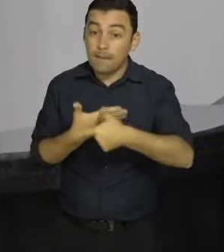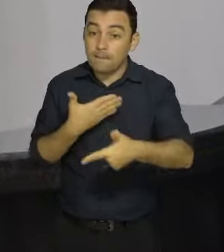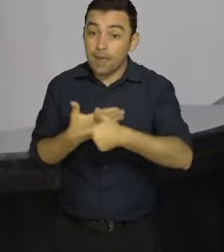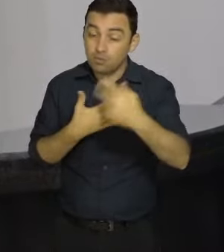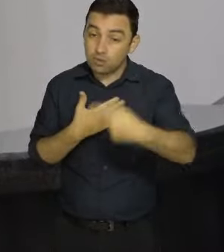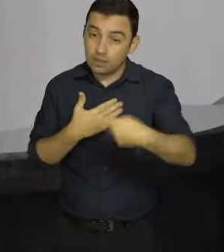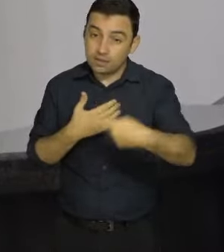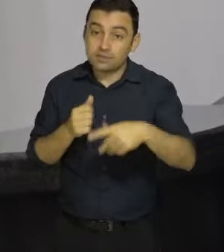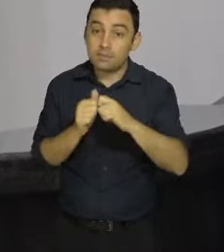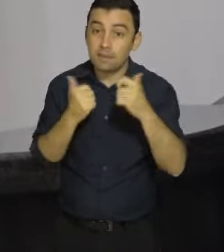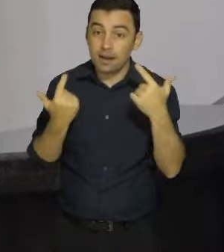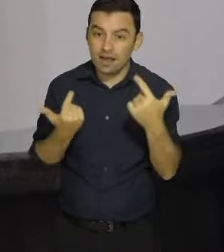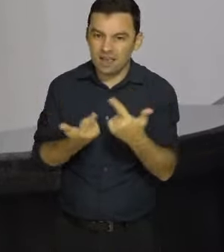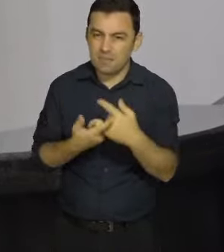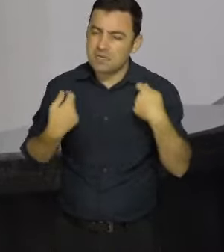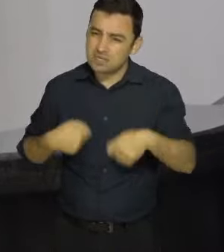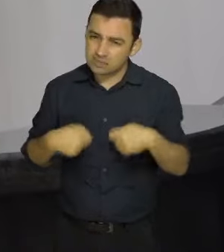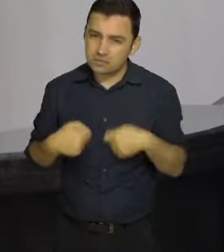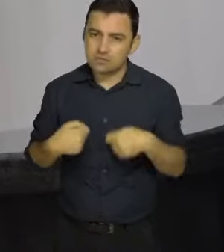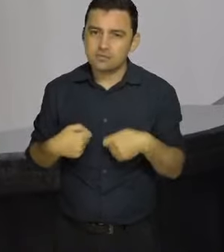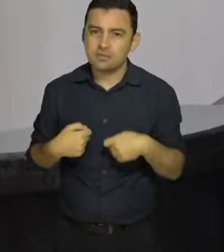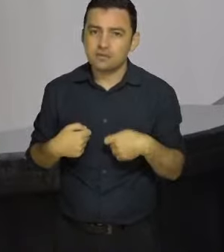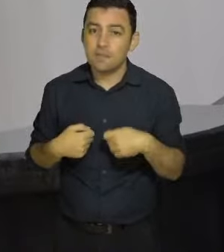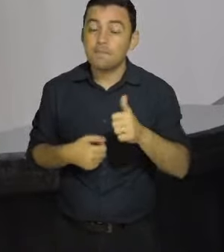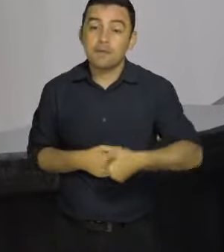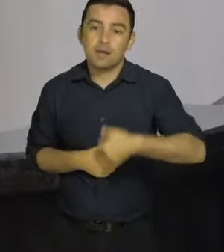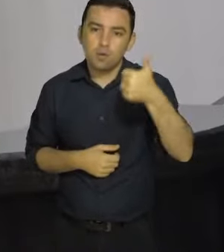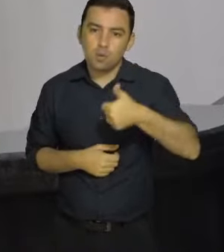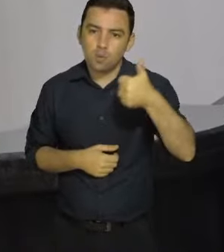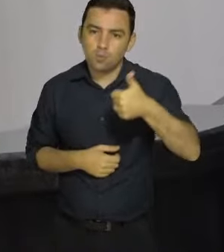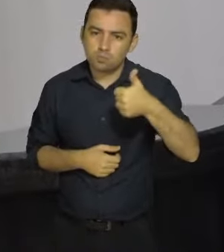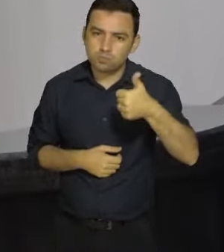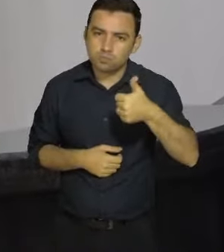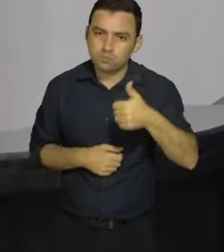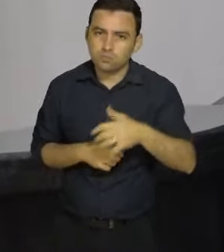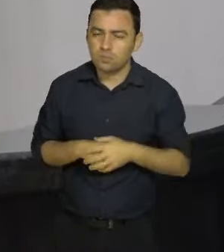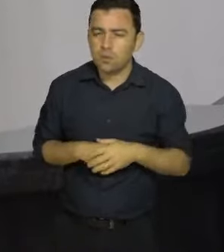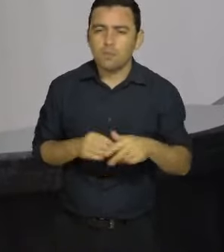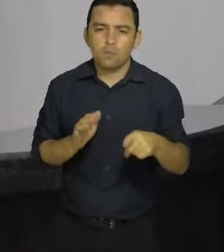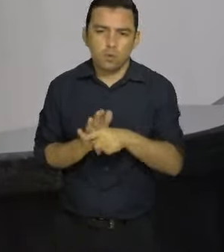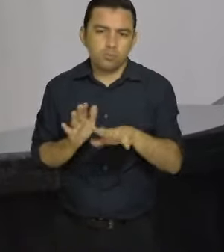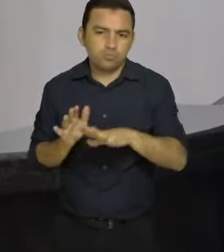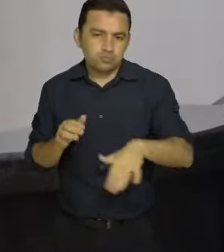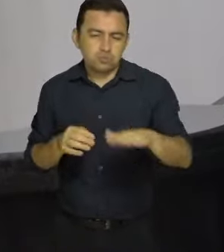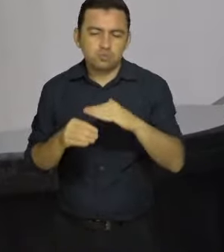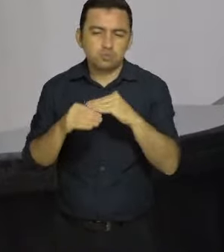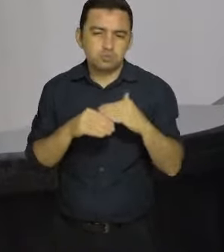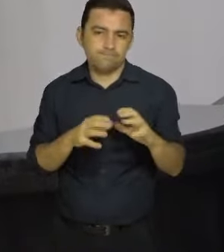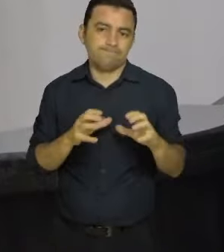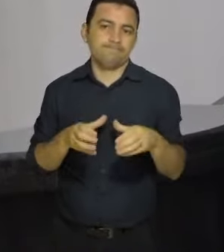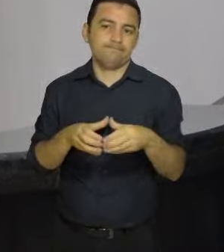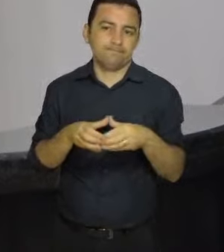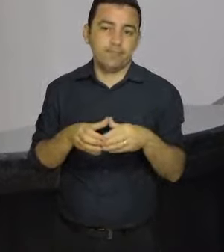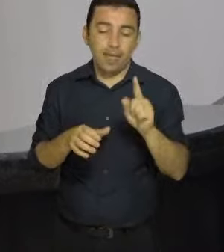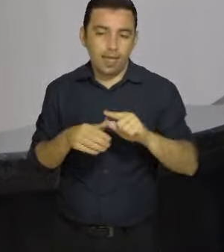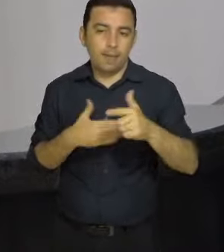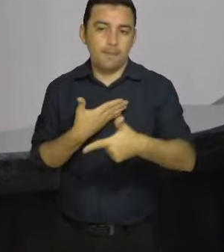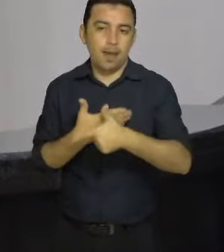casa legislativa deve ter e, melhor ainda, o inscreve numa dimensão coletiva, que é o